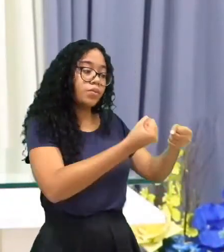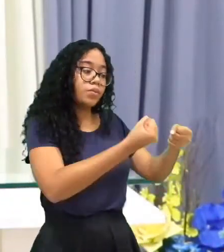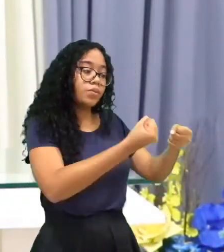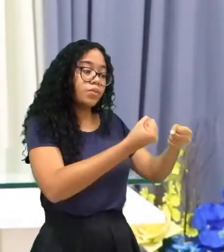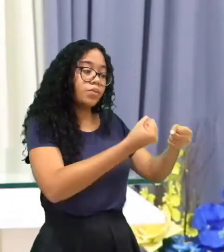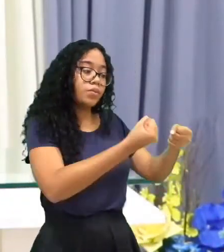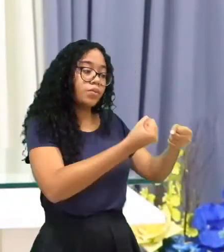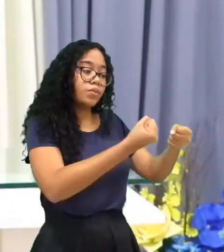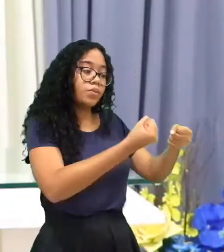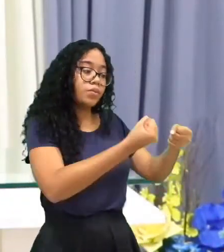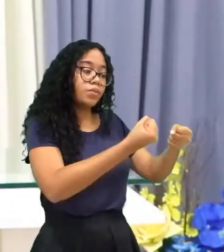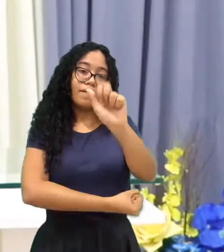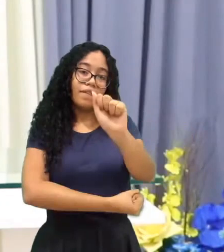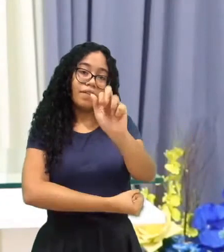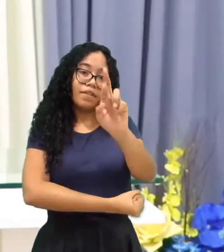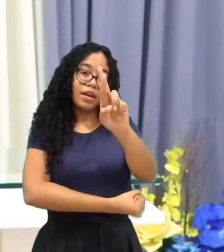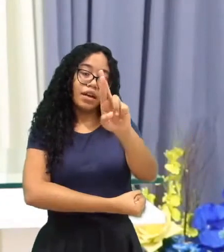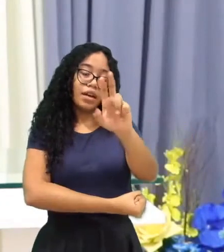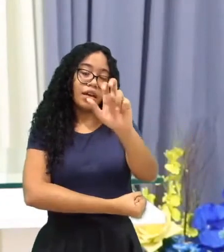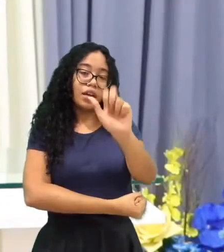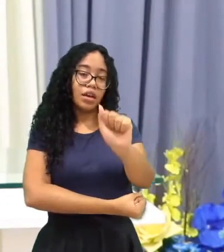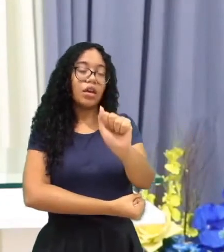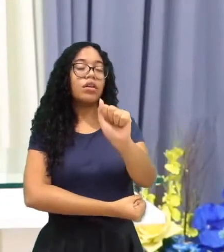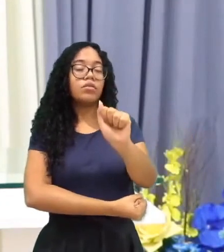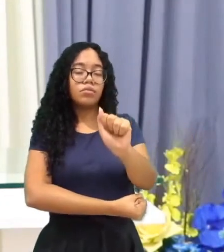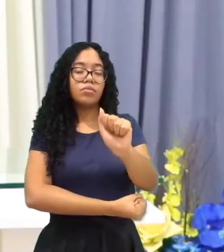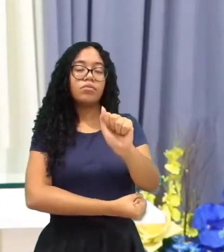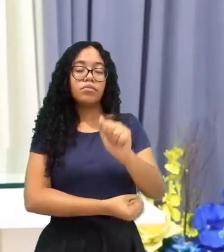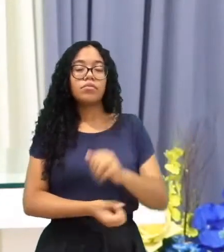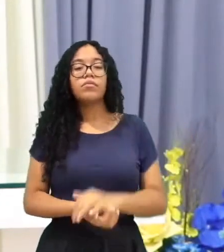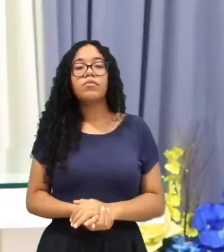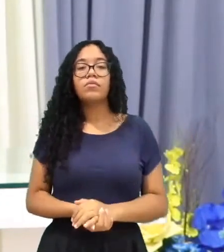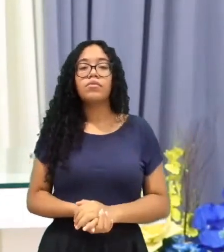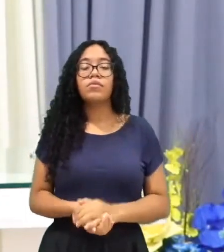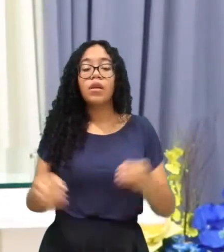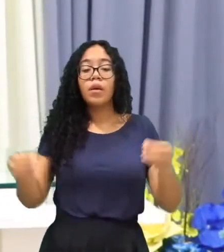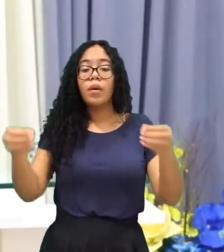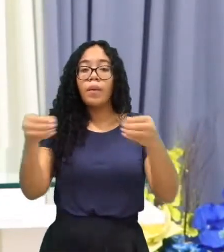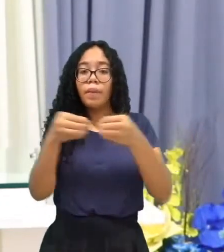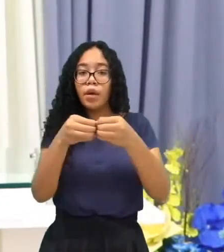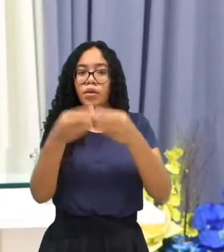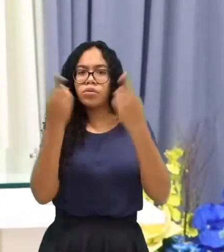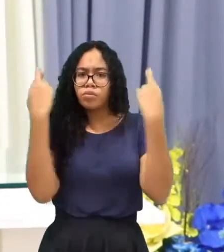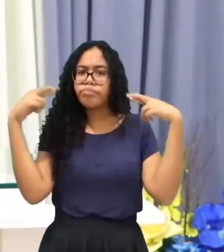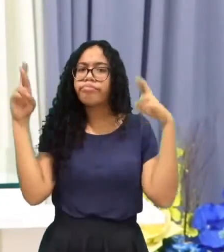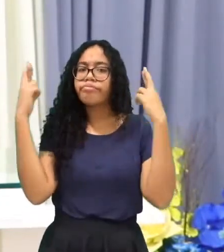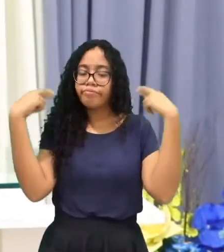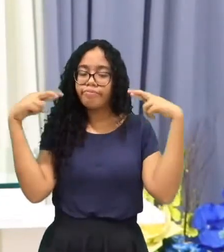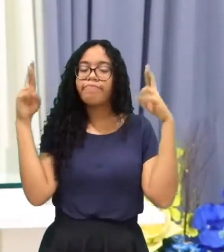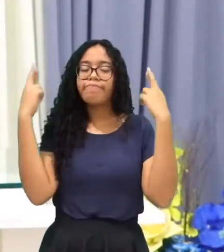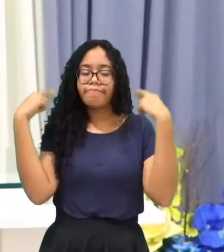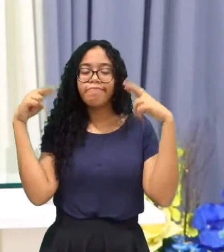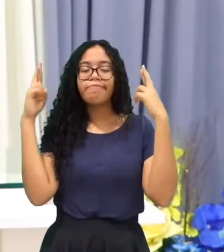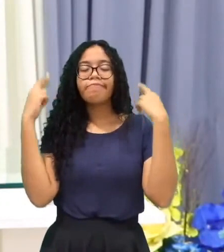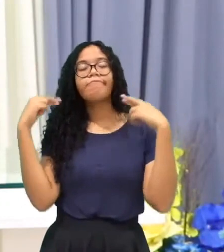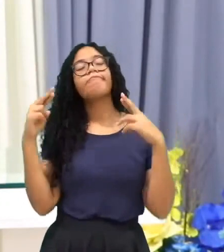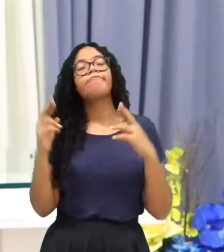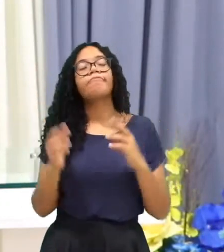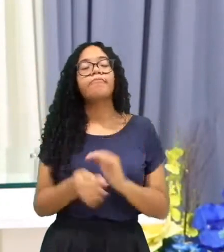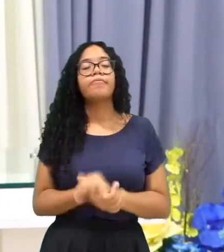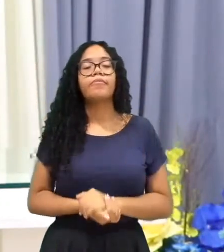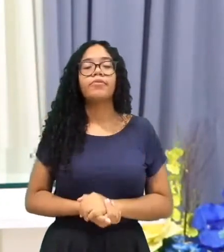que tinha descascado em frente do rebanho, nos canos e nas pias de